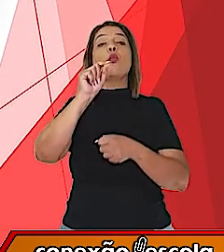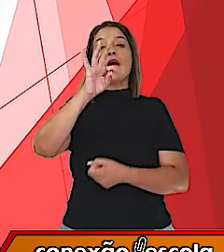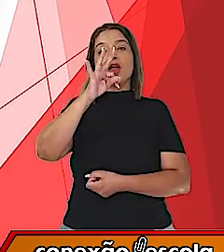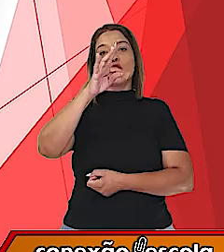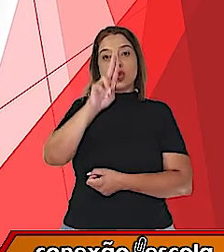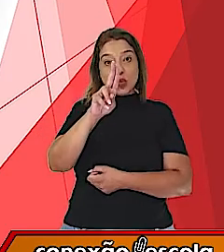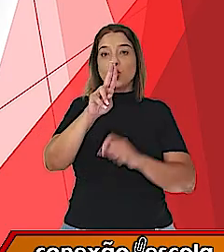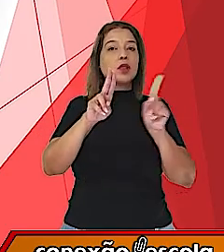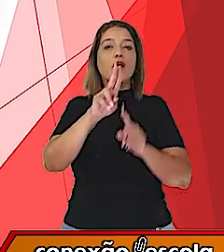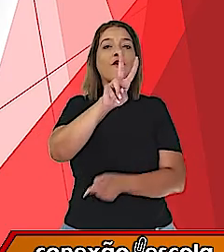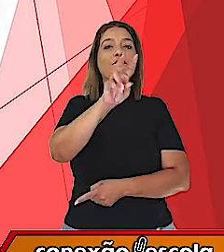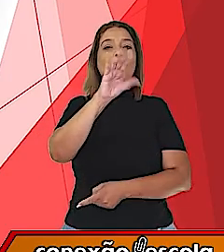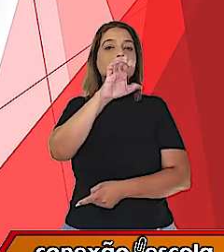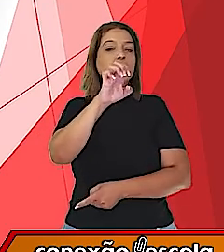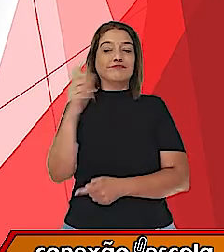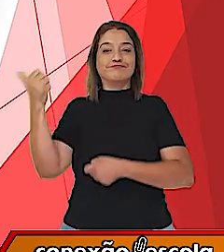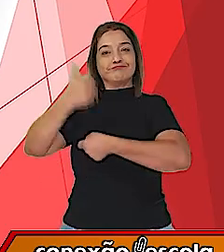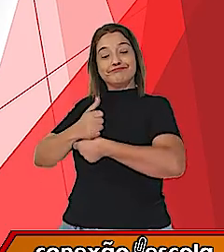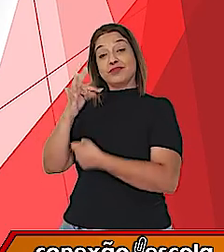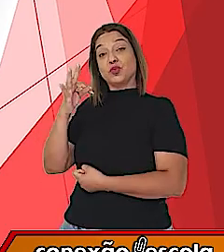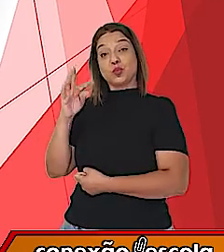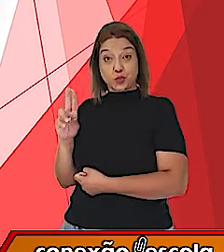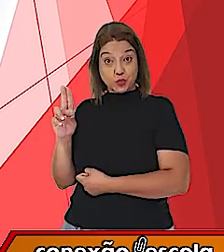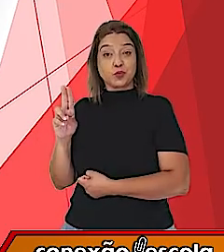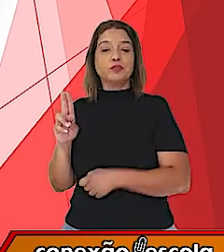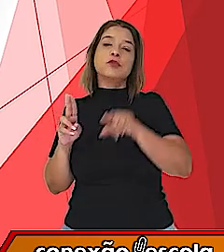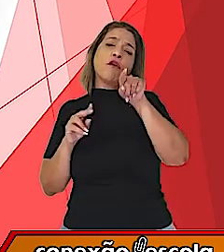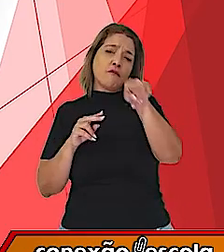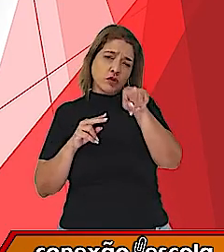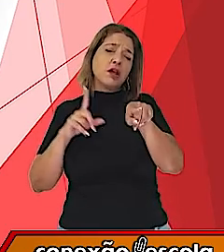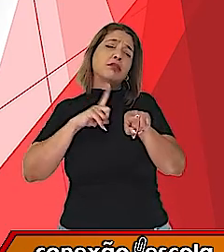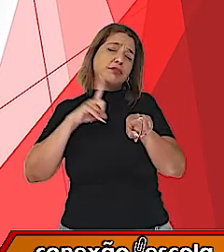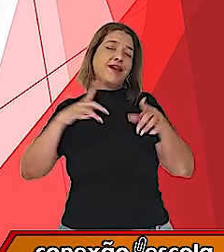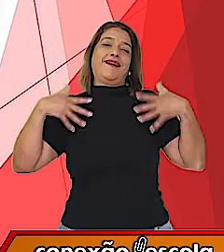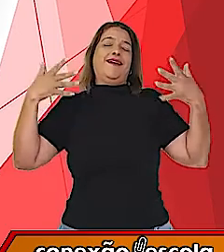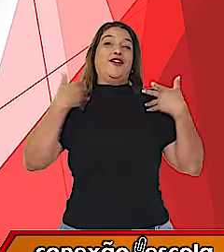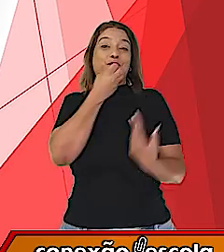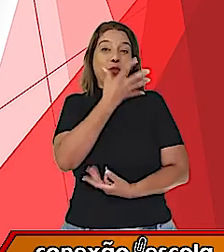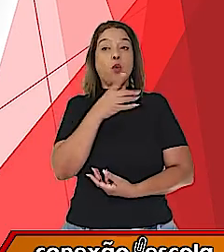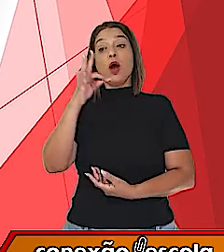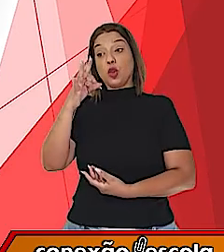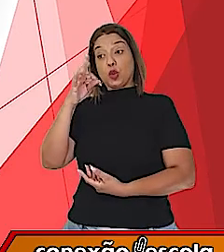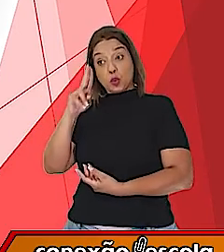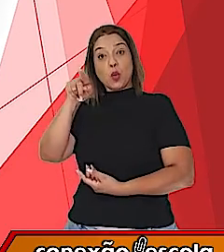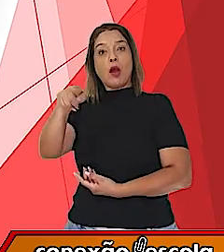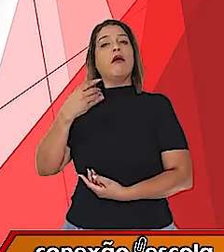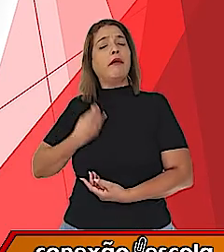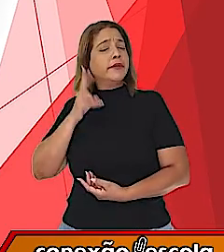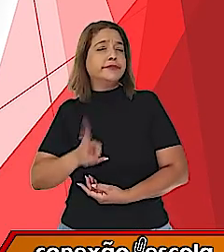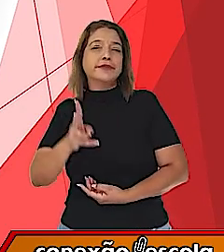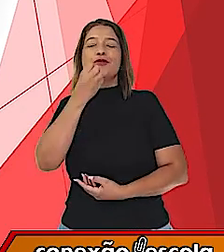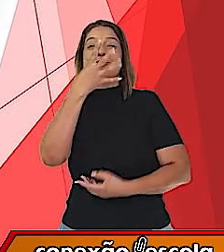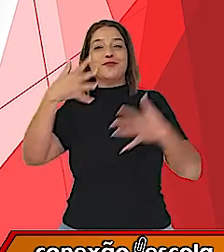lugar do pronome você. Por exemplo, você vive de bom humor. Tu vives de bom humor. E